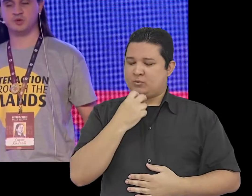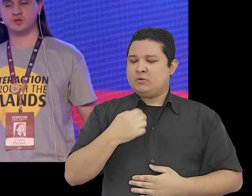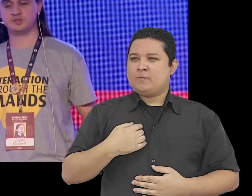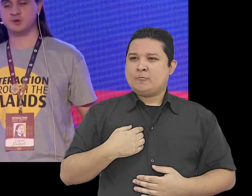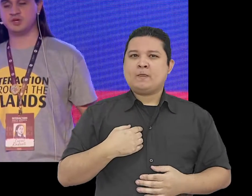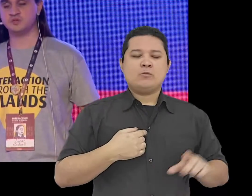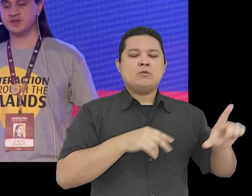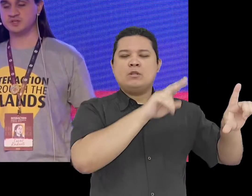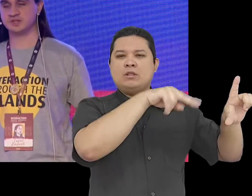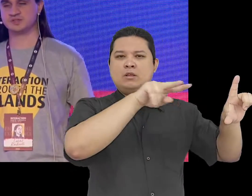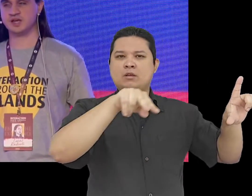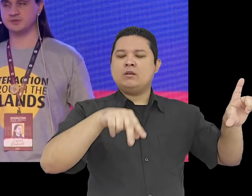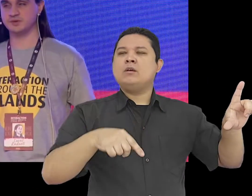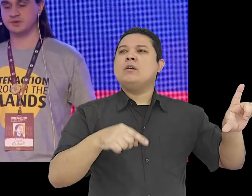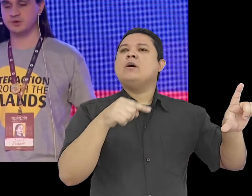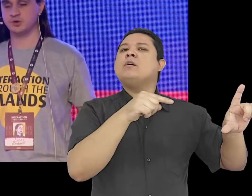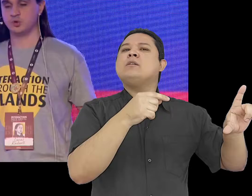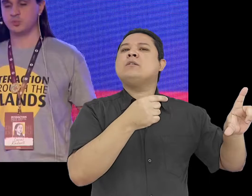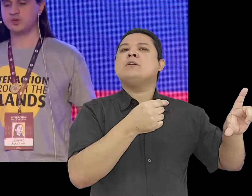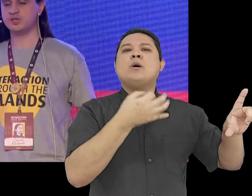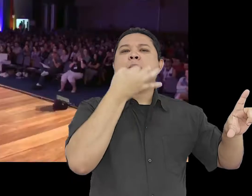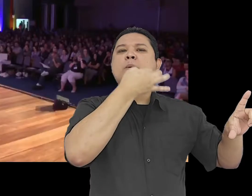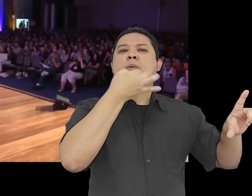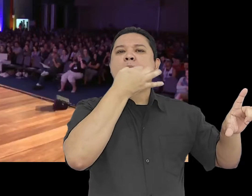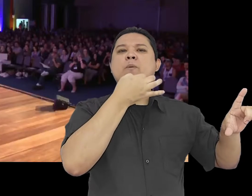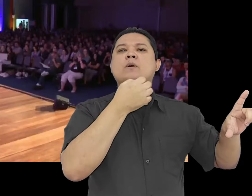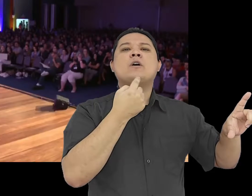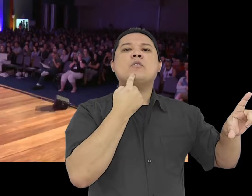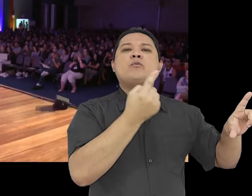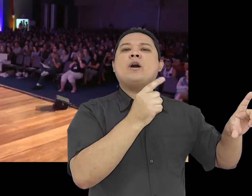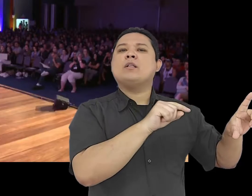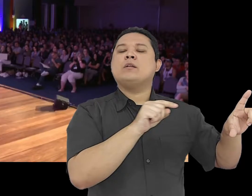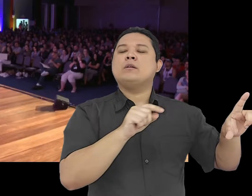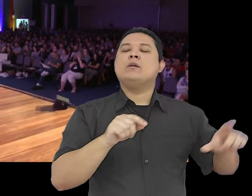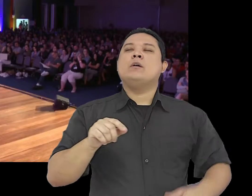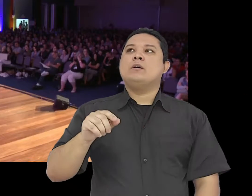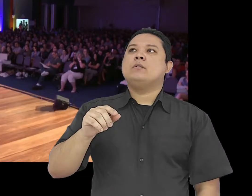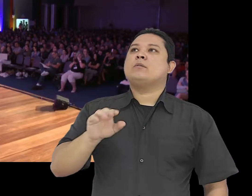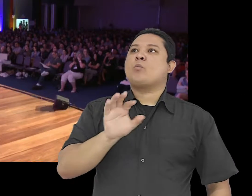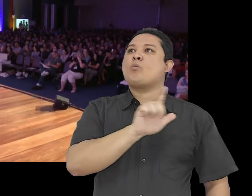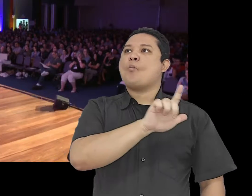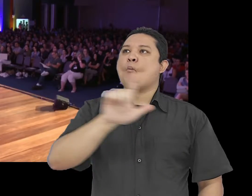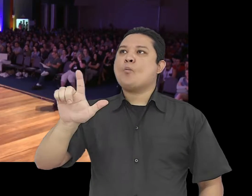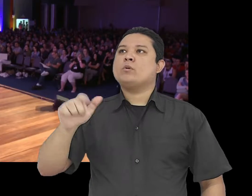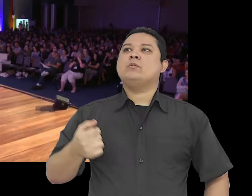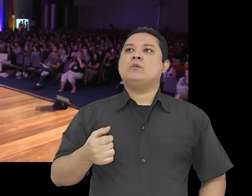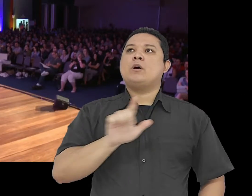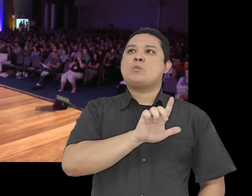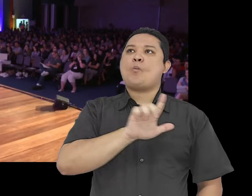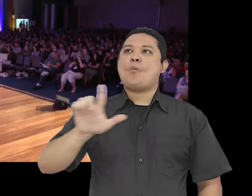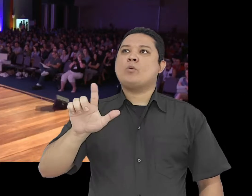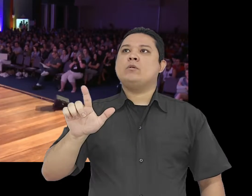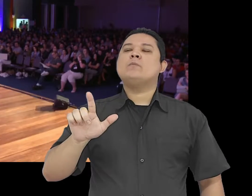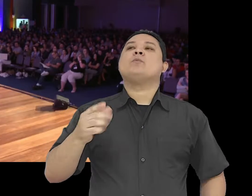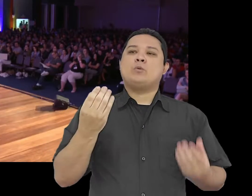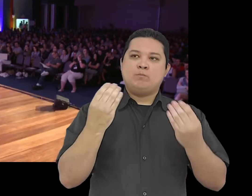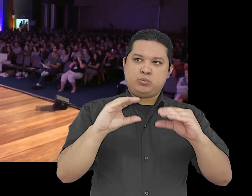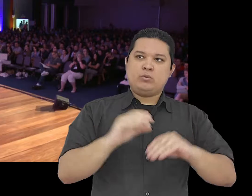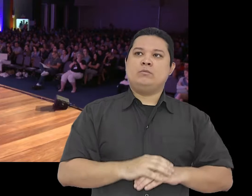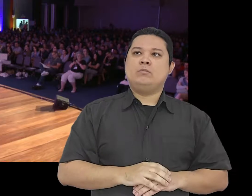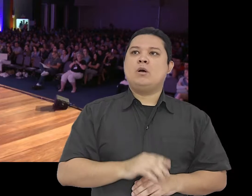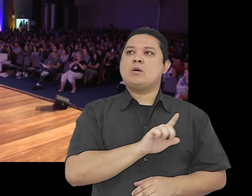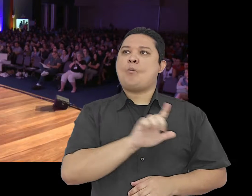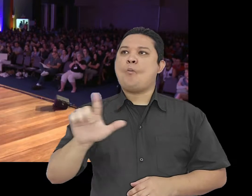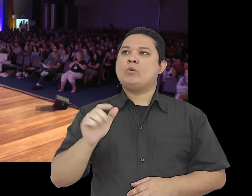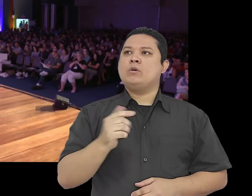novamente, se alguém tivesse testado. Porque isso é um teste para saber se está funcionando? Não é um teste para saber se está funcionando. É